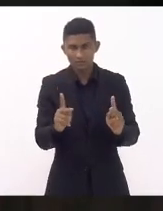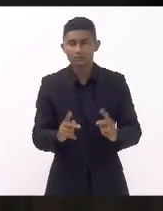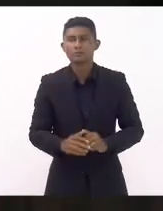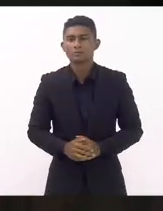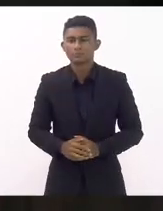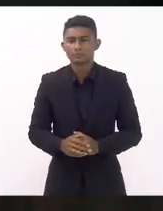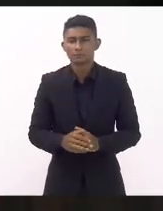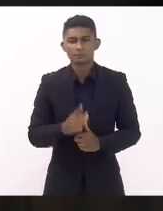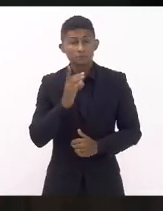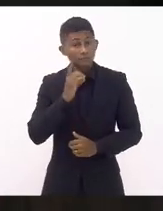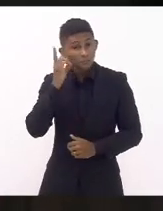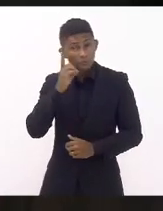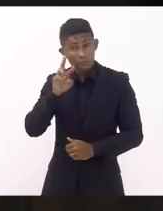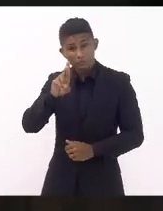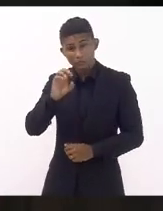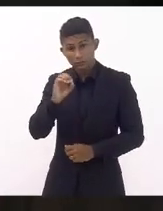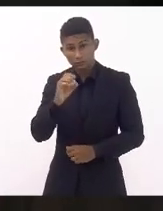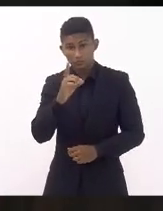Deputado Rodrigo.